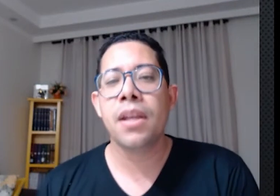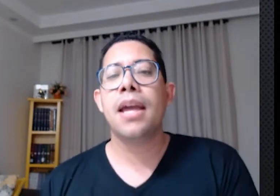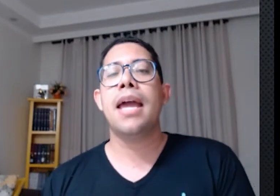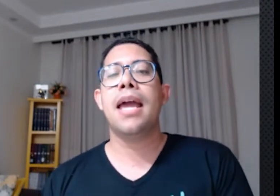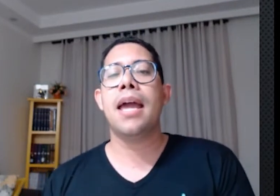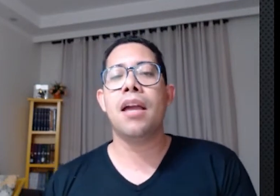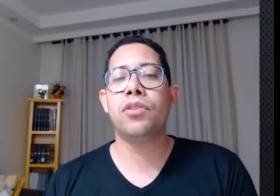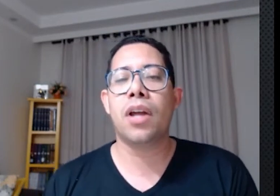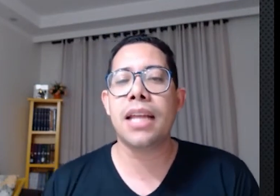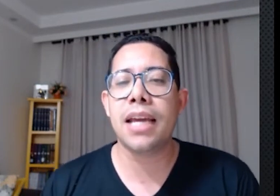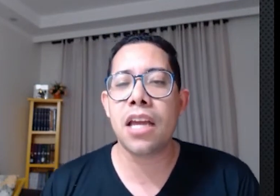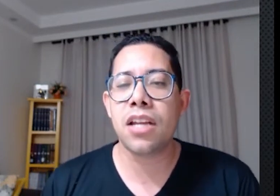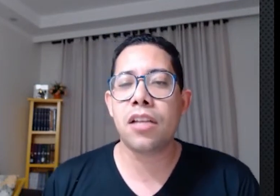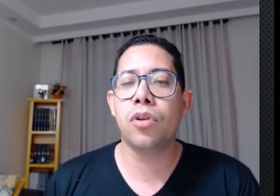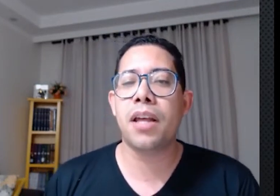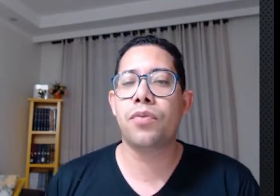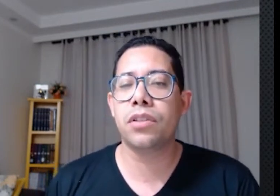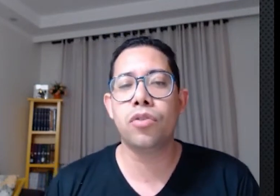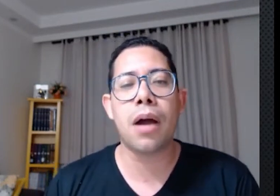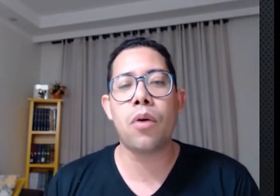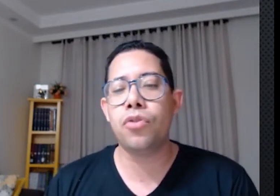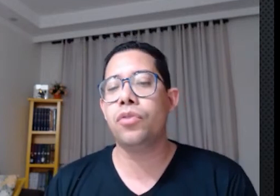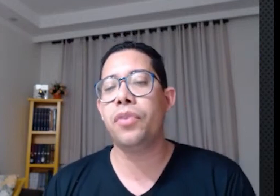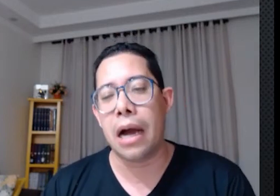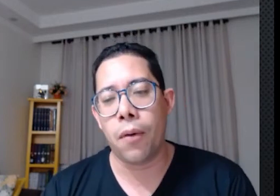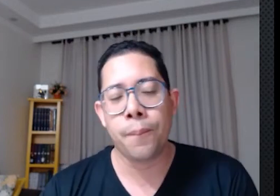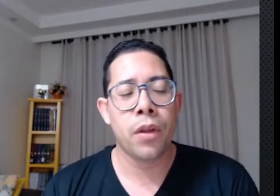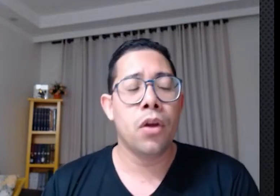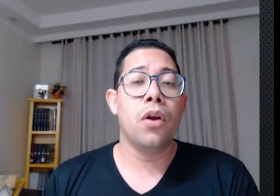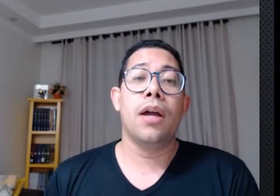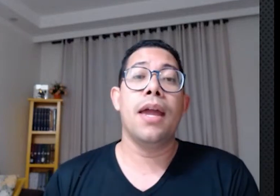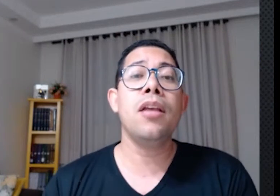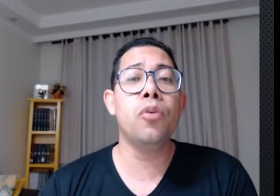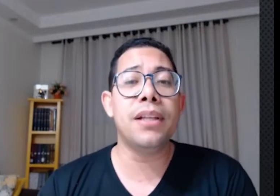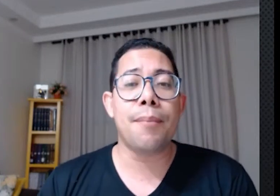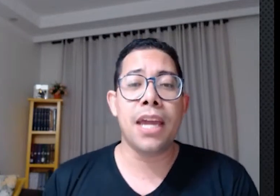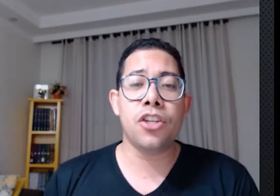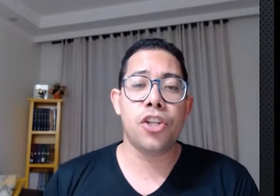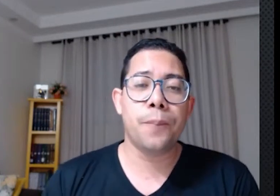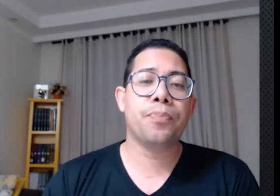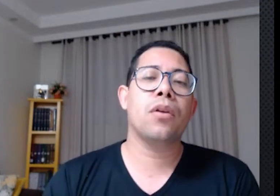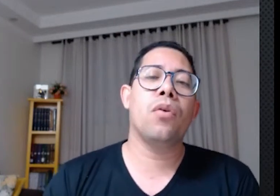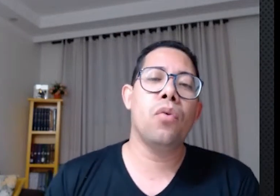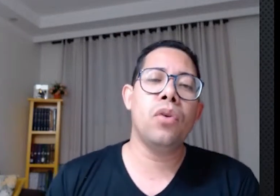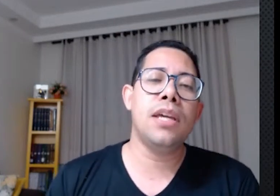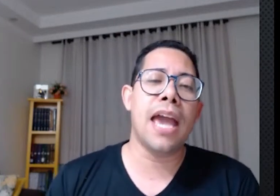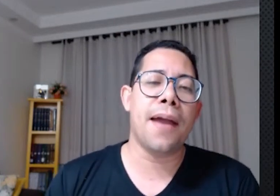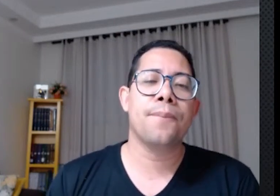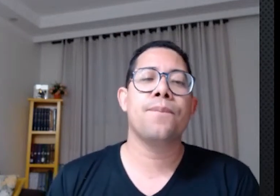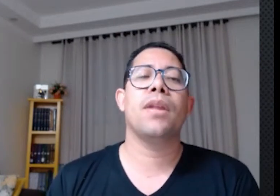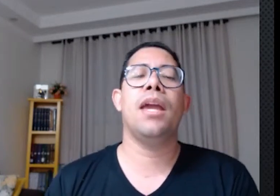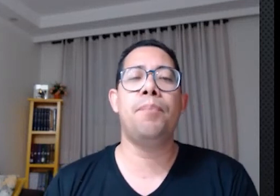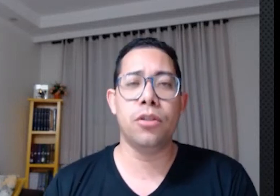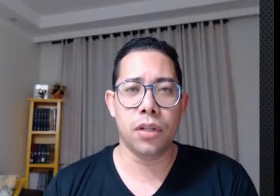Cristo e a vitória da igreja, né, sobre as forças do mal e o juízo final. Resumidamente, o que